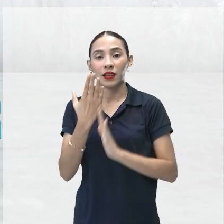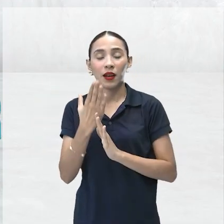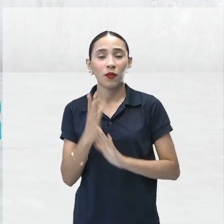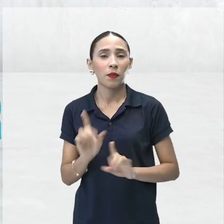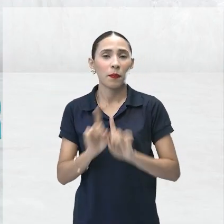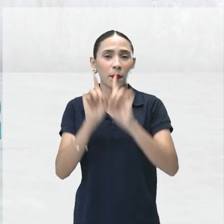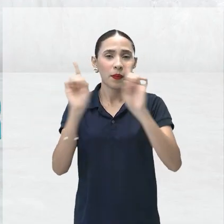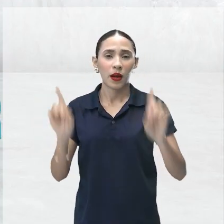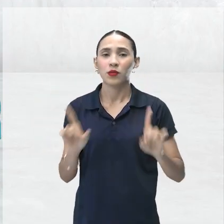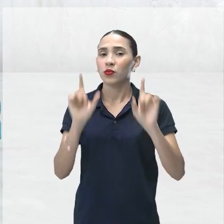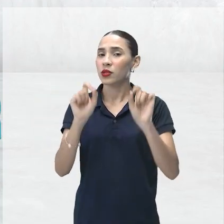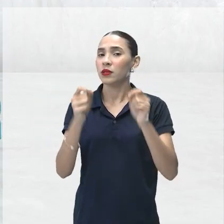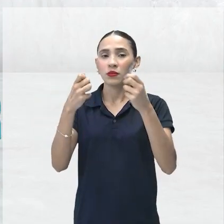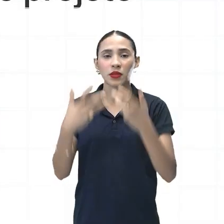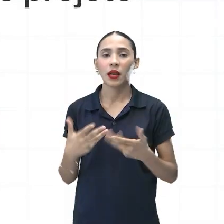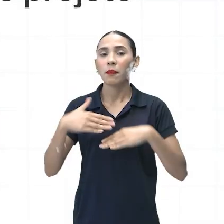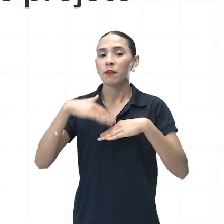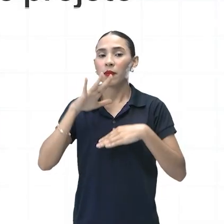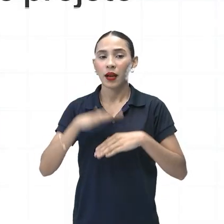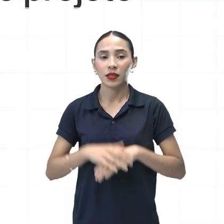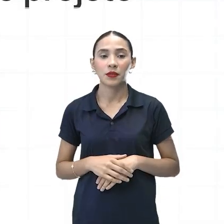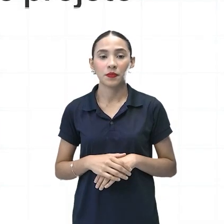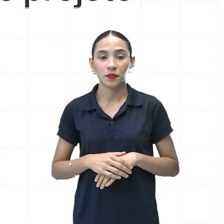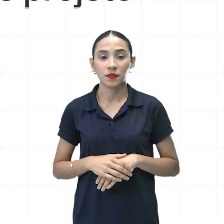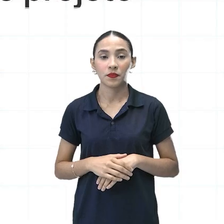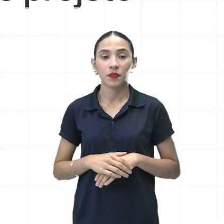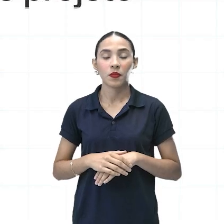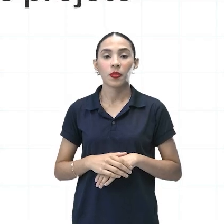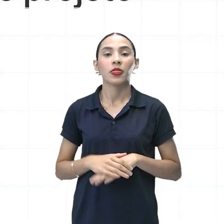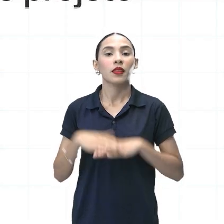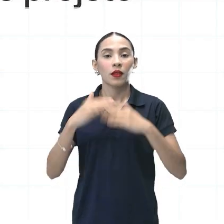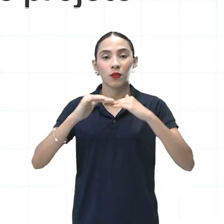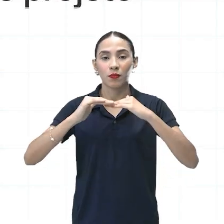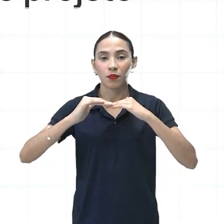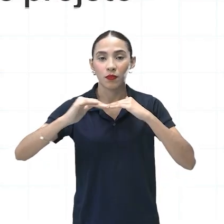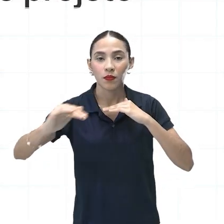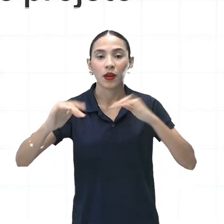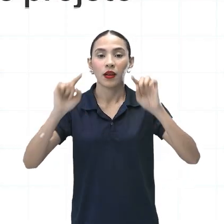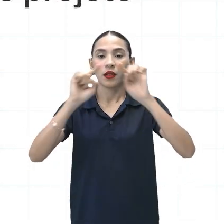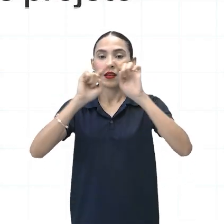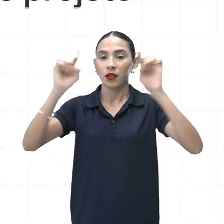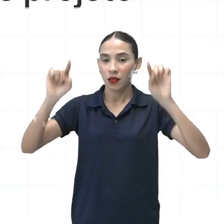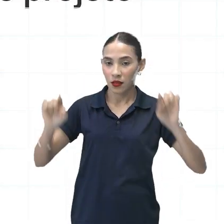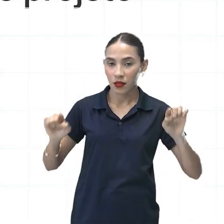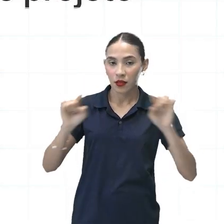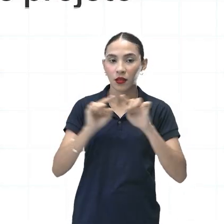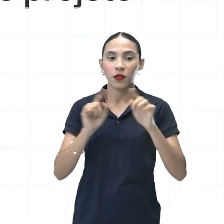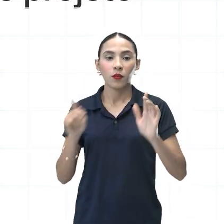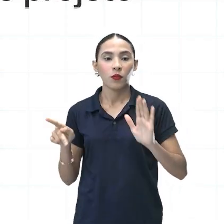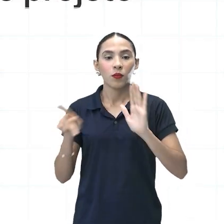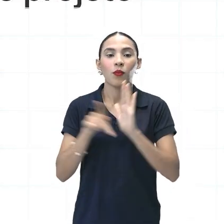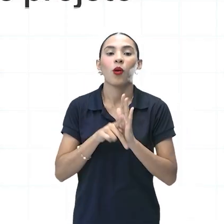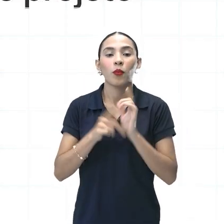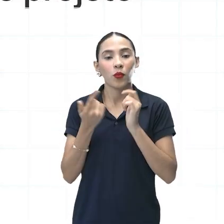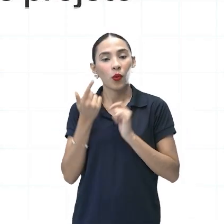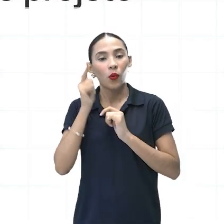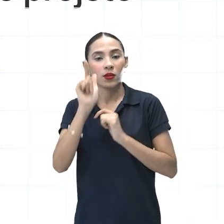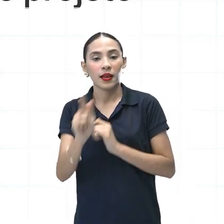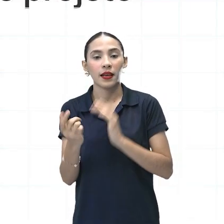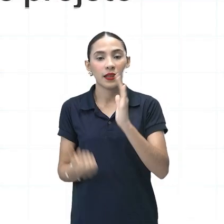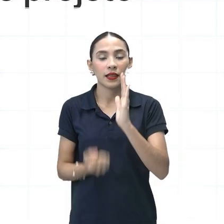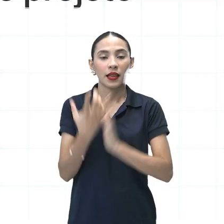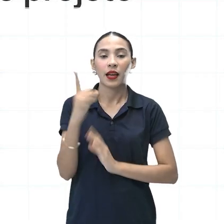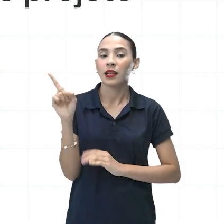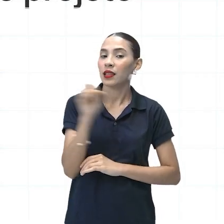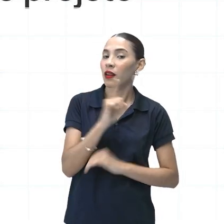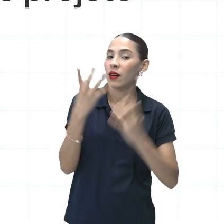falar mais um pouquinho? Vamos ver? Então, o espaço do quadrado, plano sobre o qual a realidade é recriada,